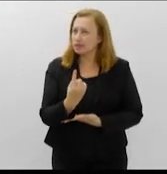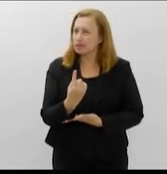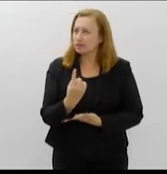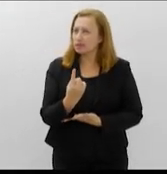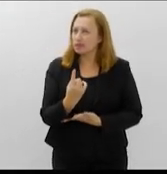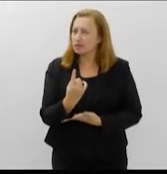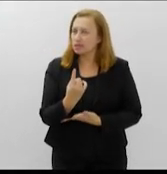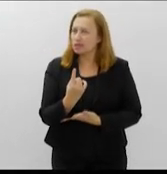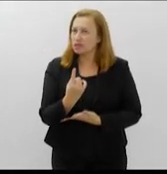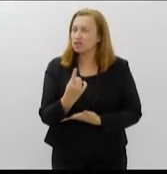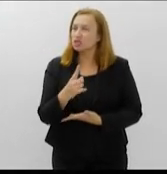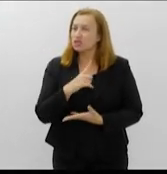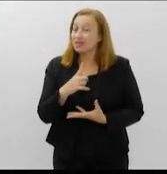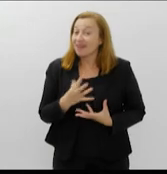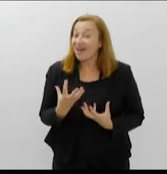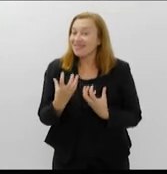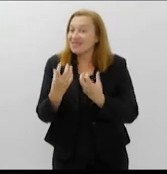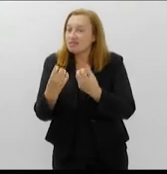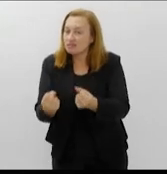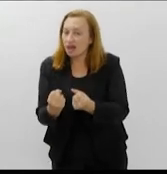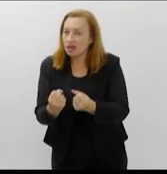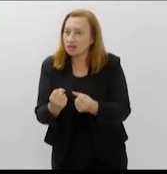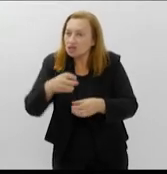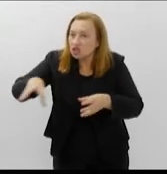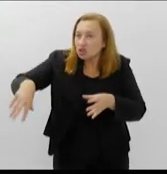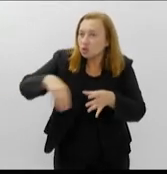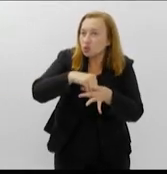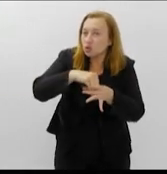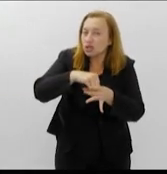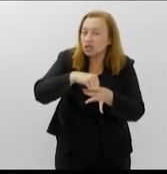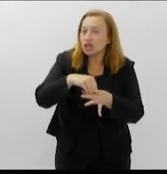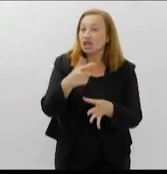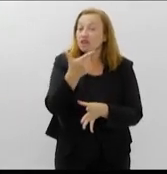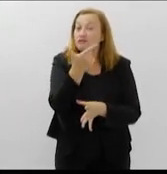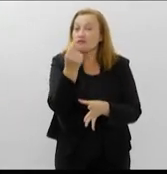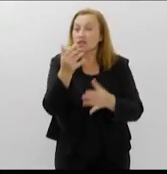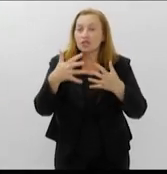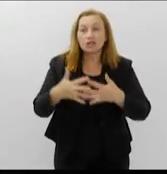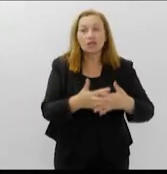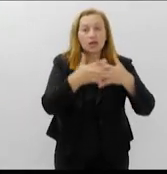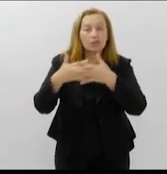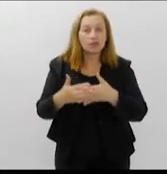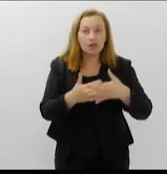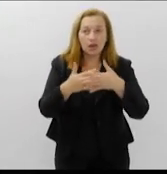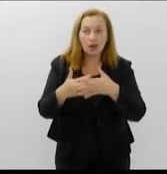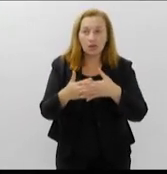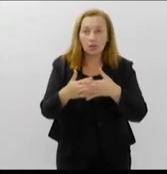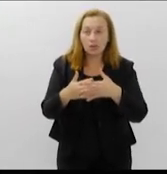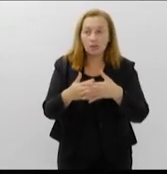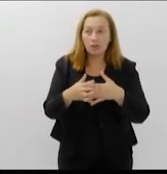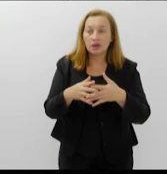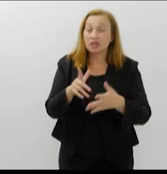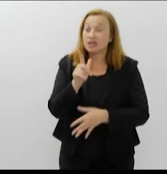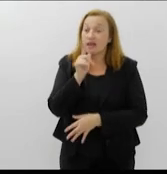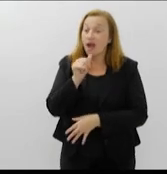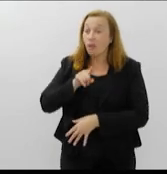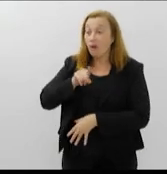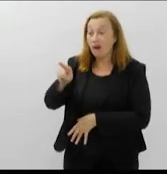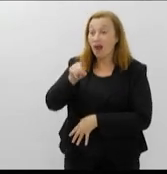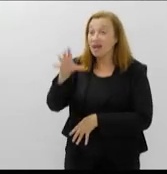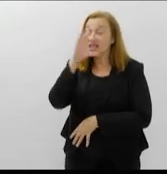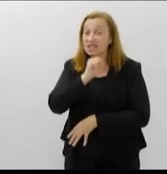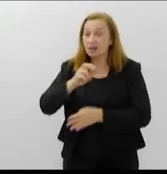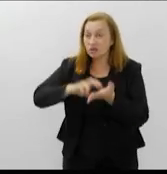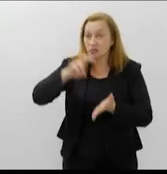Se nós tivéssemos topado essa ideia de colocar 20 caminhões-pipa lá no sábado de manhã e feito